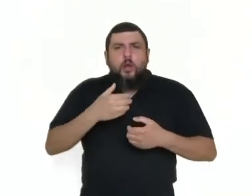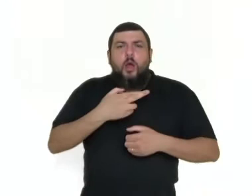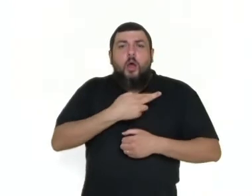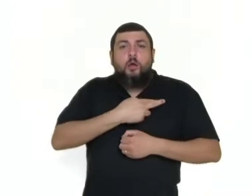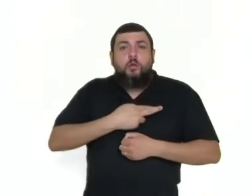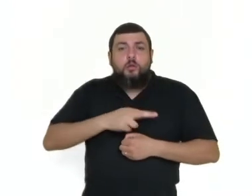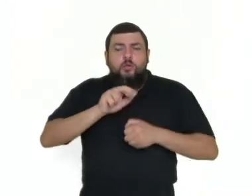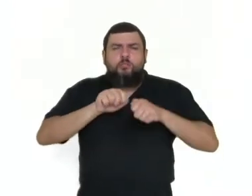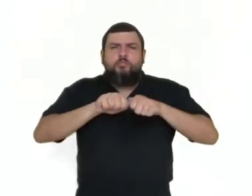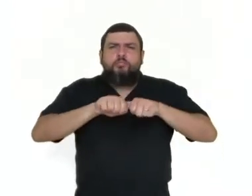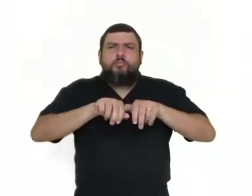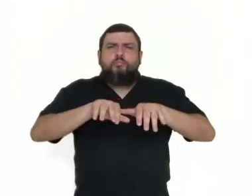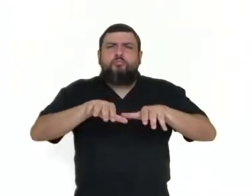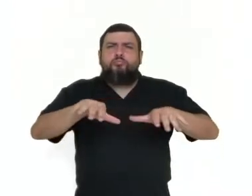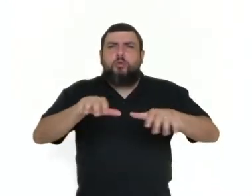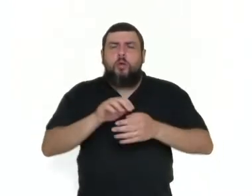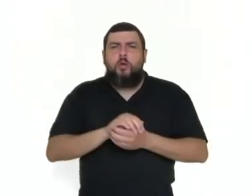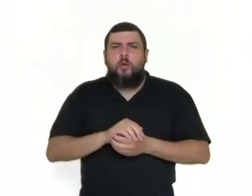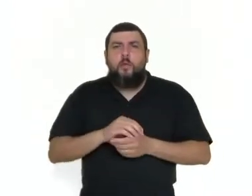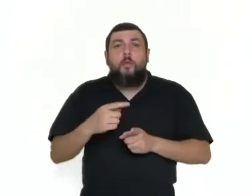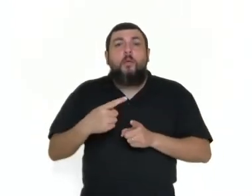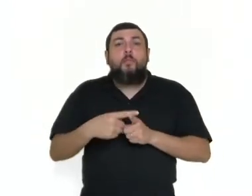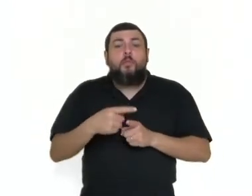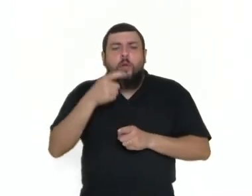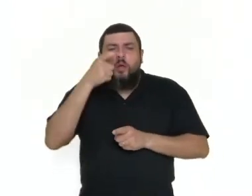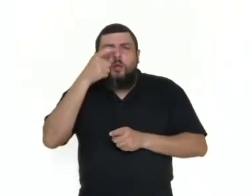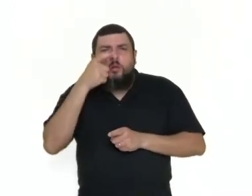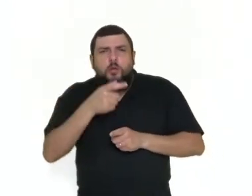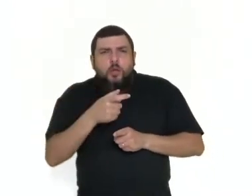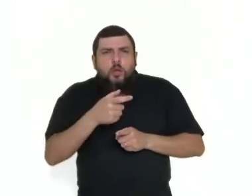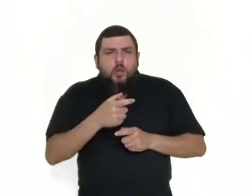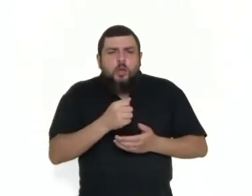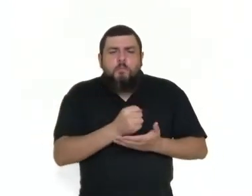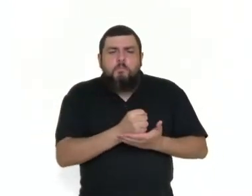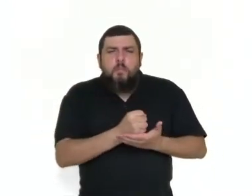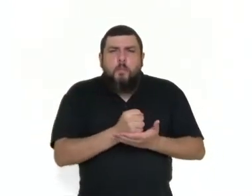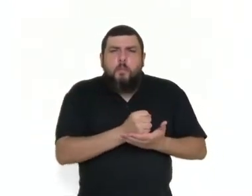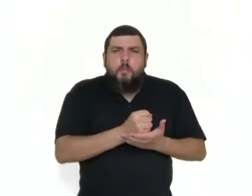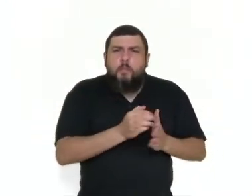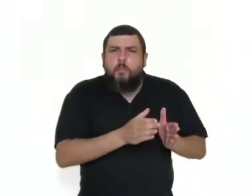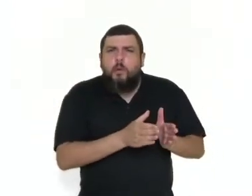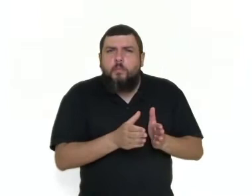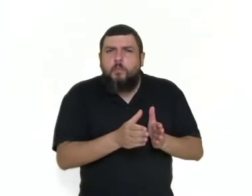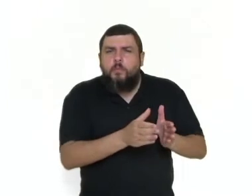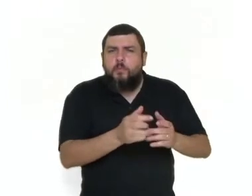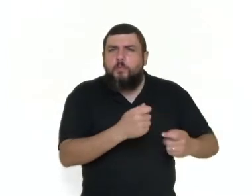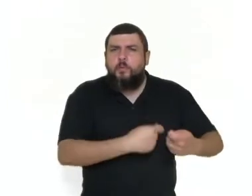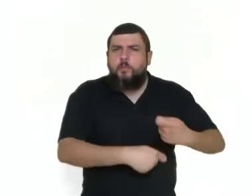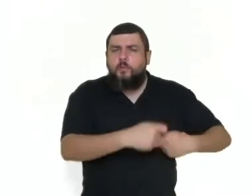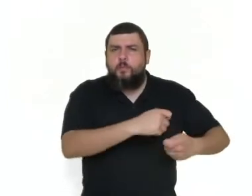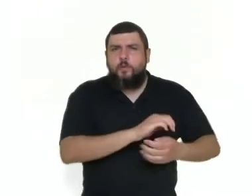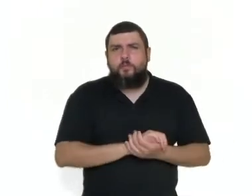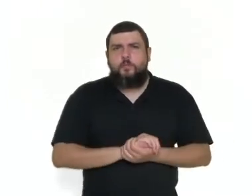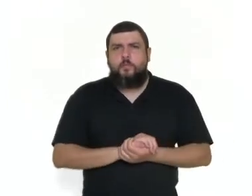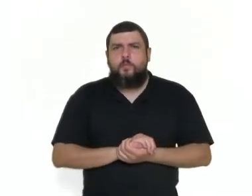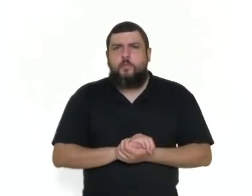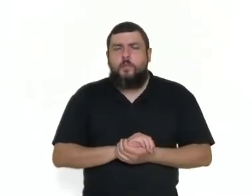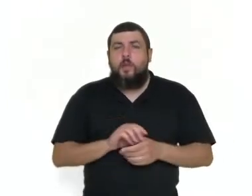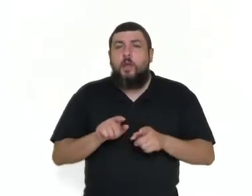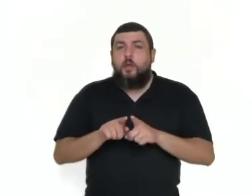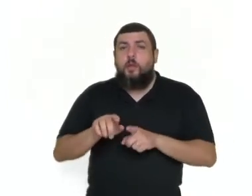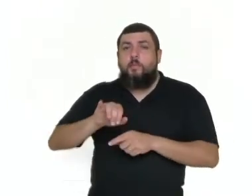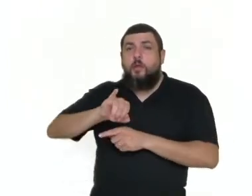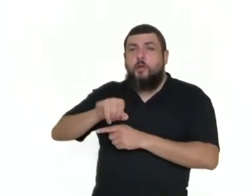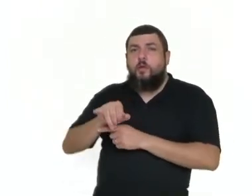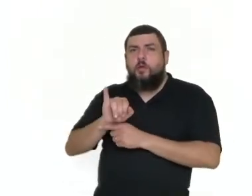destacar o interesse no controle das vias de comércio por terra e por mar, através do Mediterrâneo. A jihad, guerra santa para